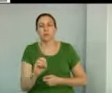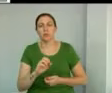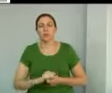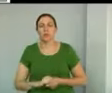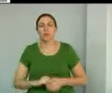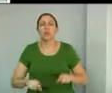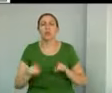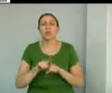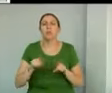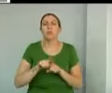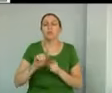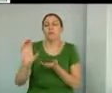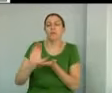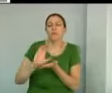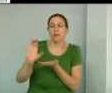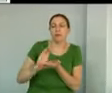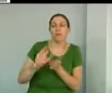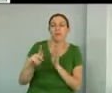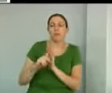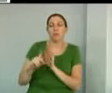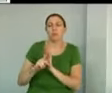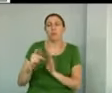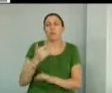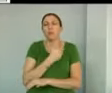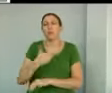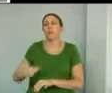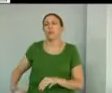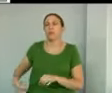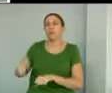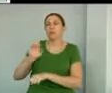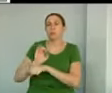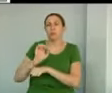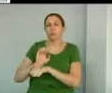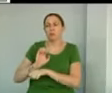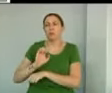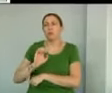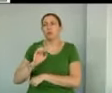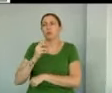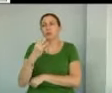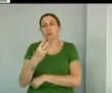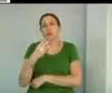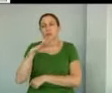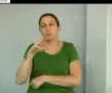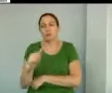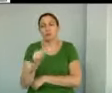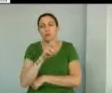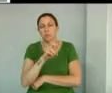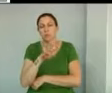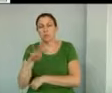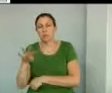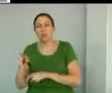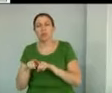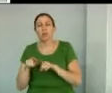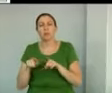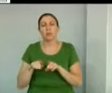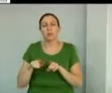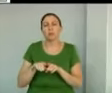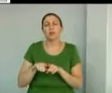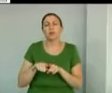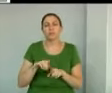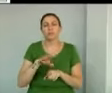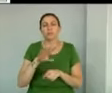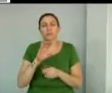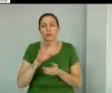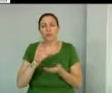Mais transferências aí que ele recebe do Estado, mais R$ 3.544.000, mais o valor aí que o município recebe por serviços prestados nas UBSs,